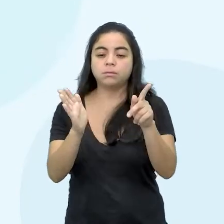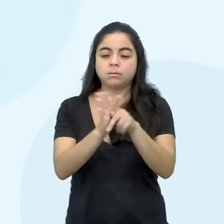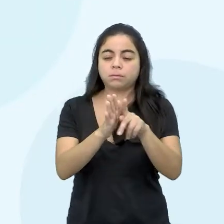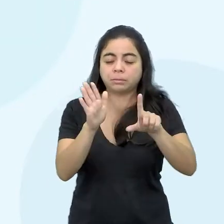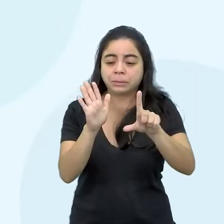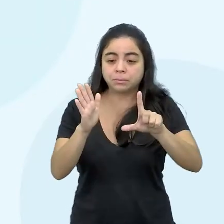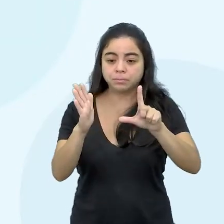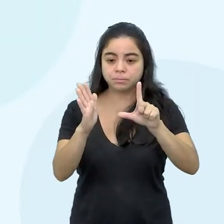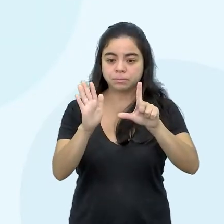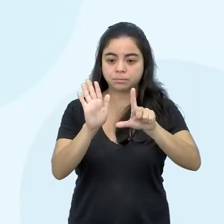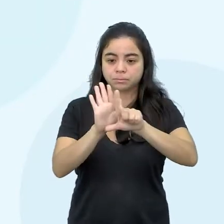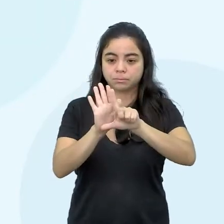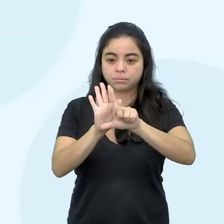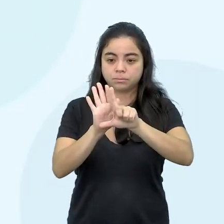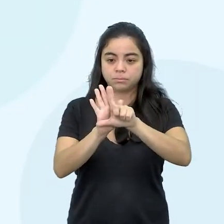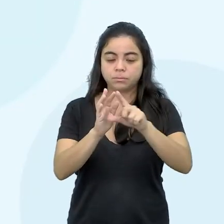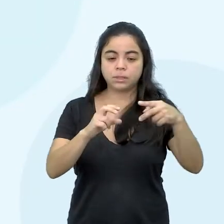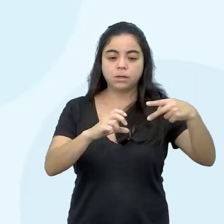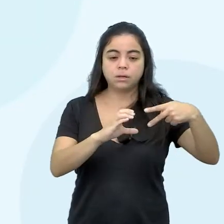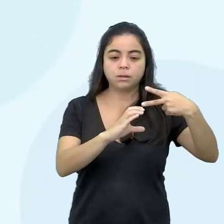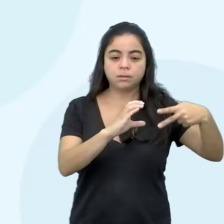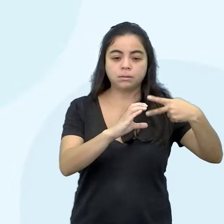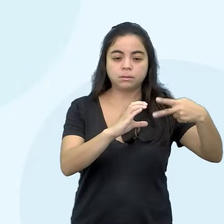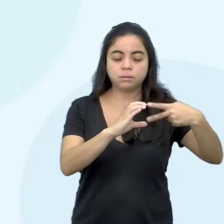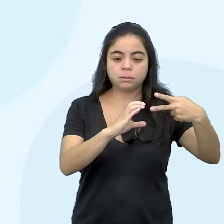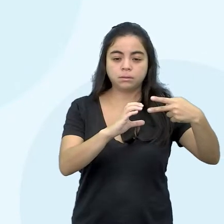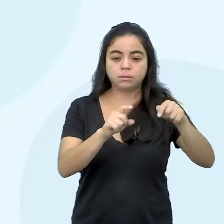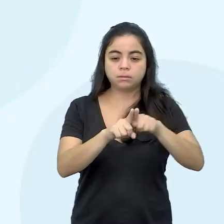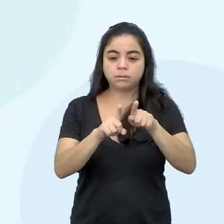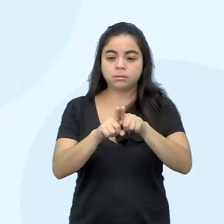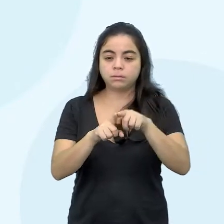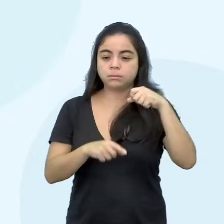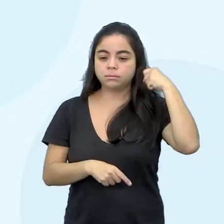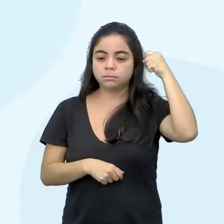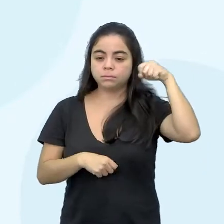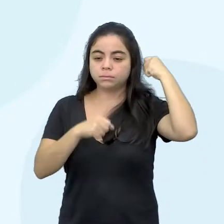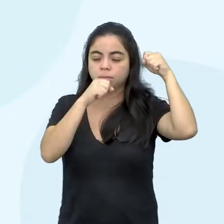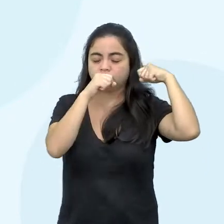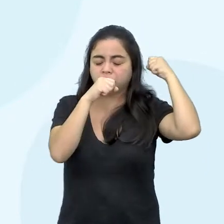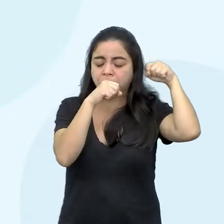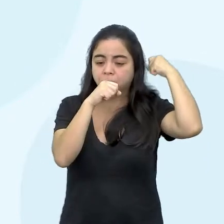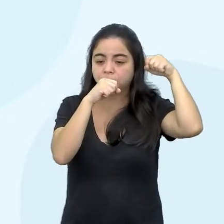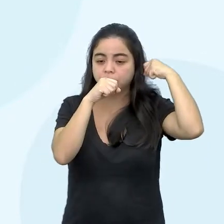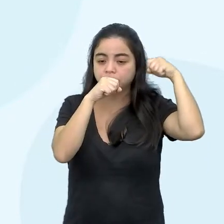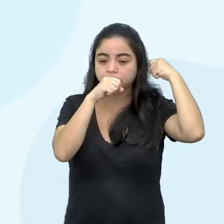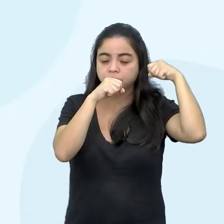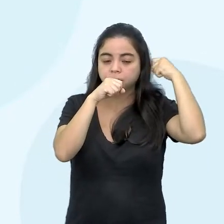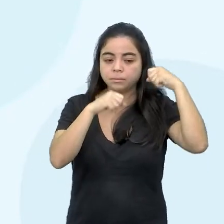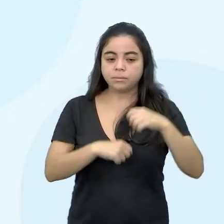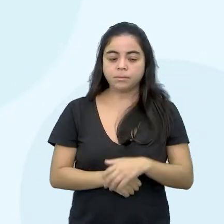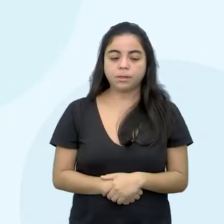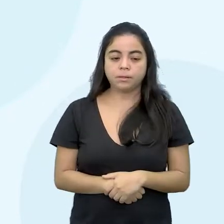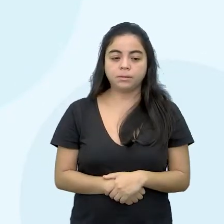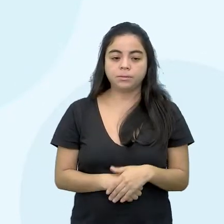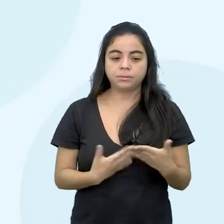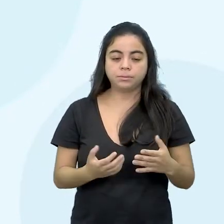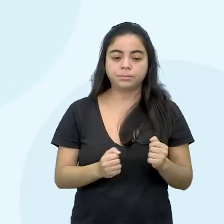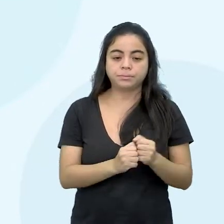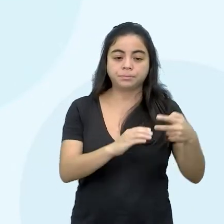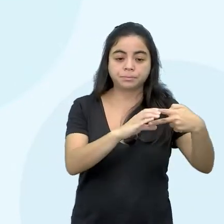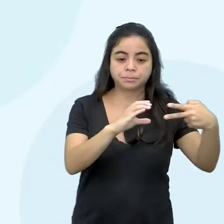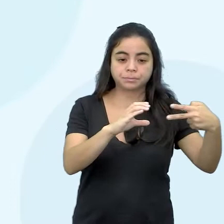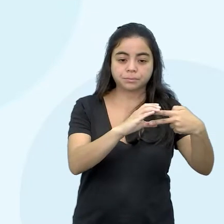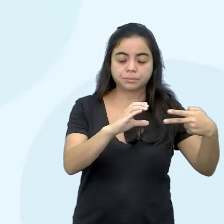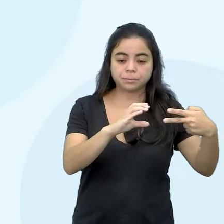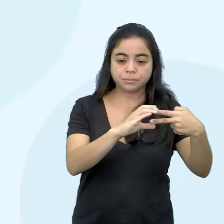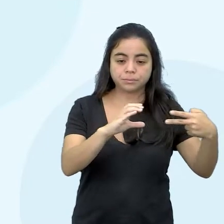a Câmara dos Deputados Federais e o Senado, né? E a Câmara dos Deputados, então,